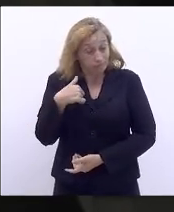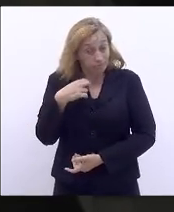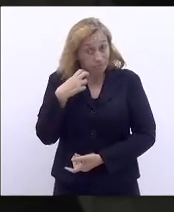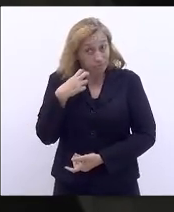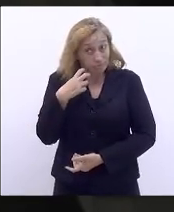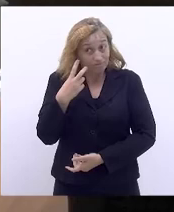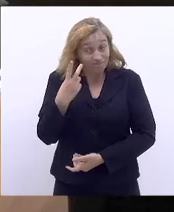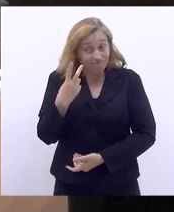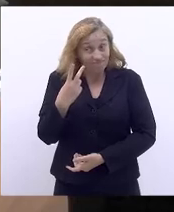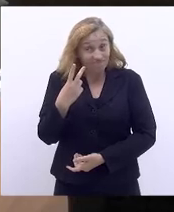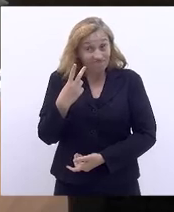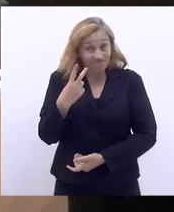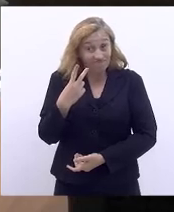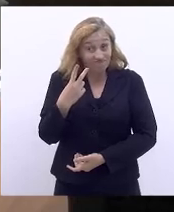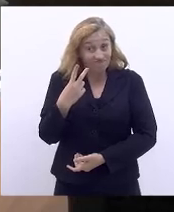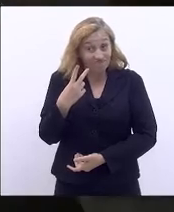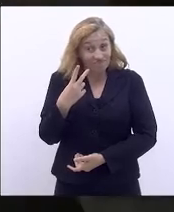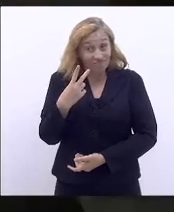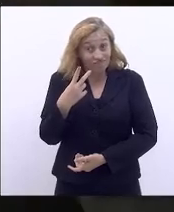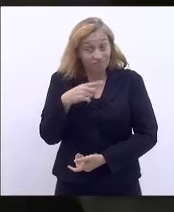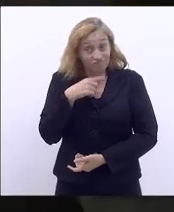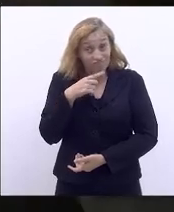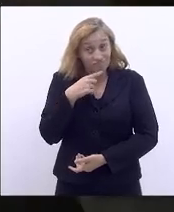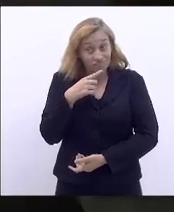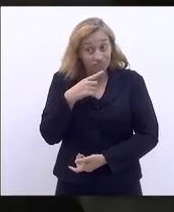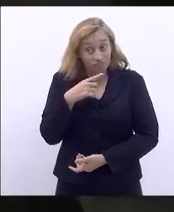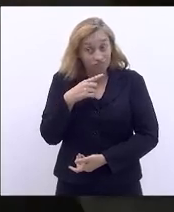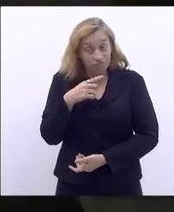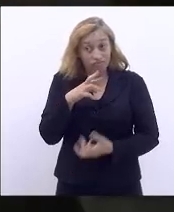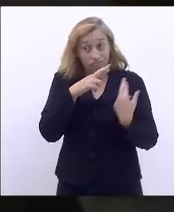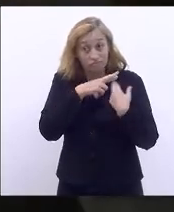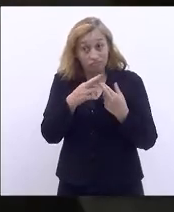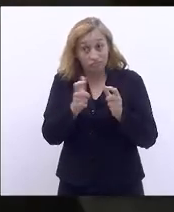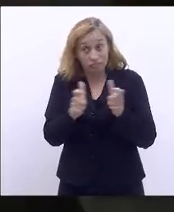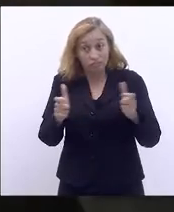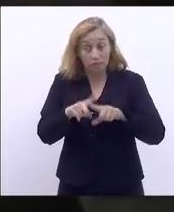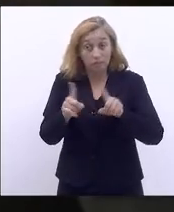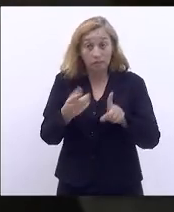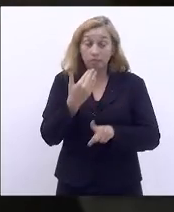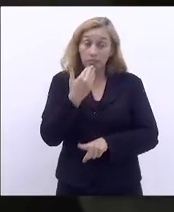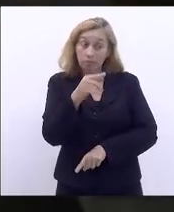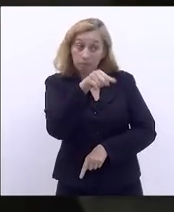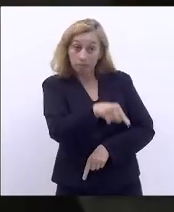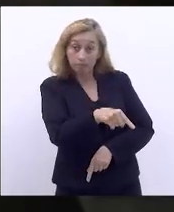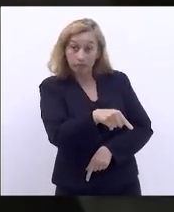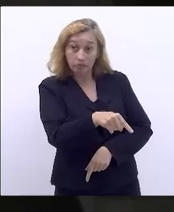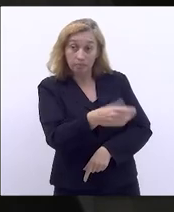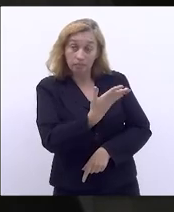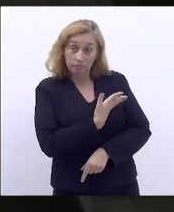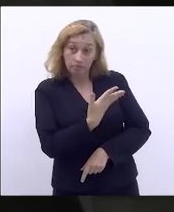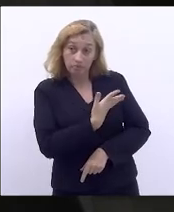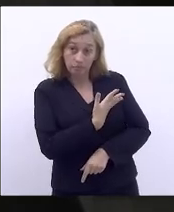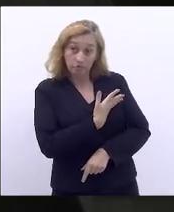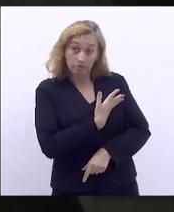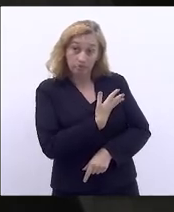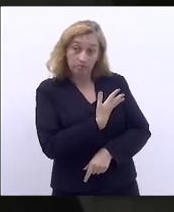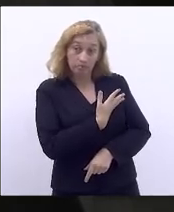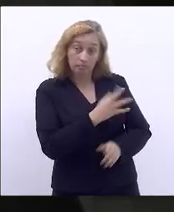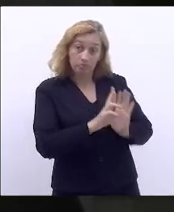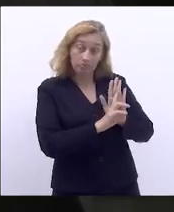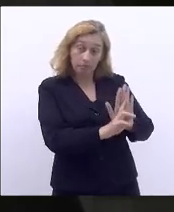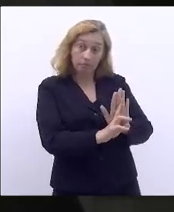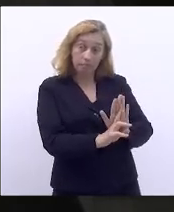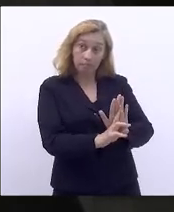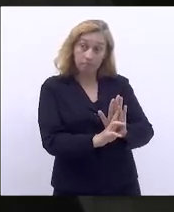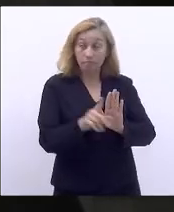impactado, inicialmente, pelo tamanho da responsabilidade. Mas, se eu tinha pedido aos meus colegas aqui na Assembleia para representar a Assembleia no Tribunal Especial Misto,